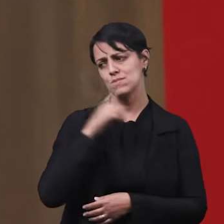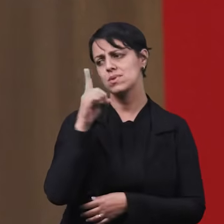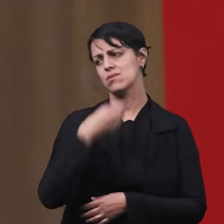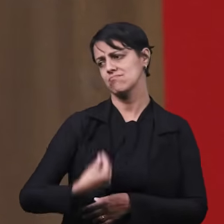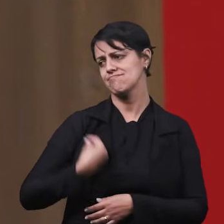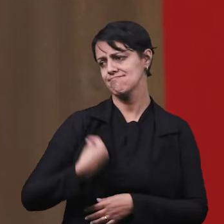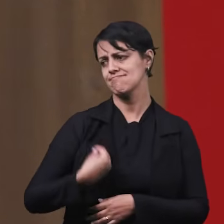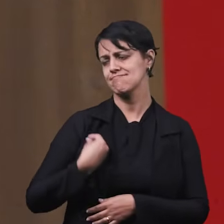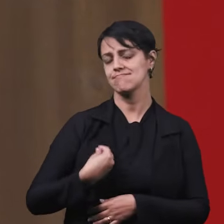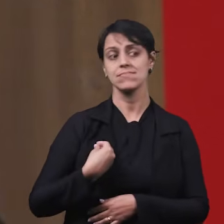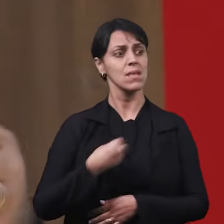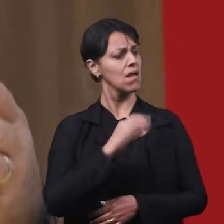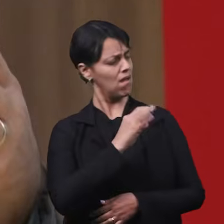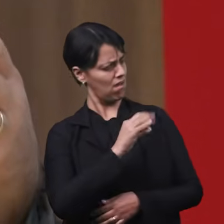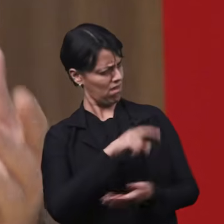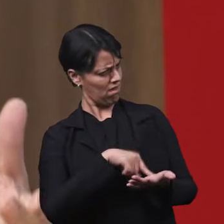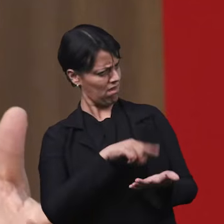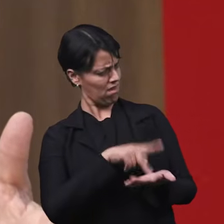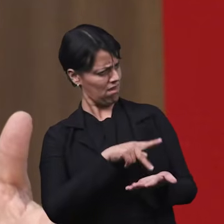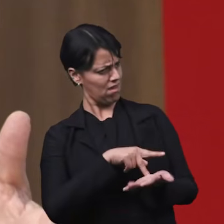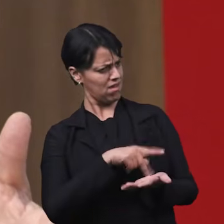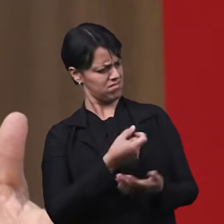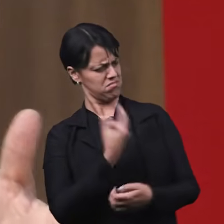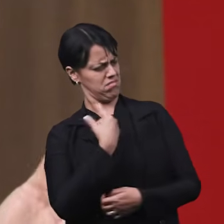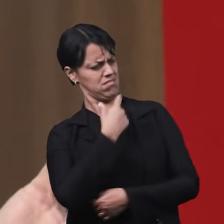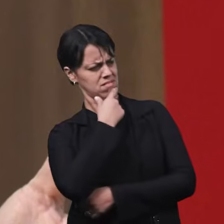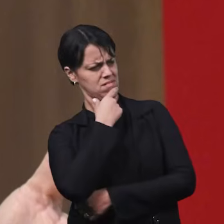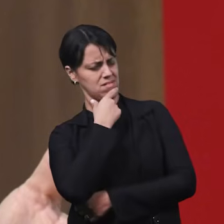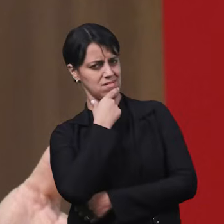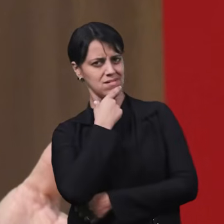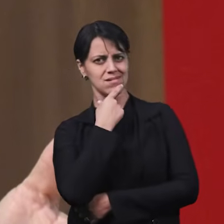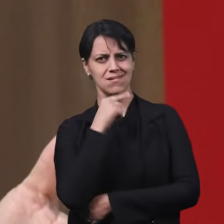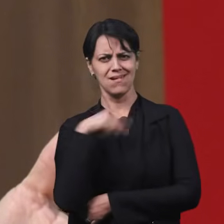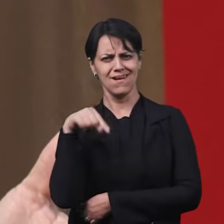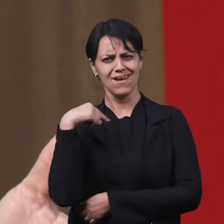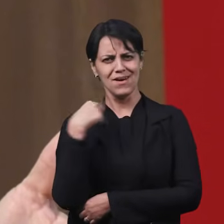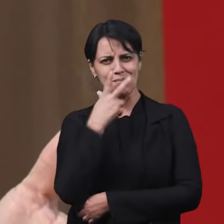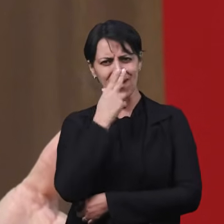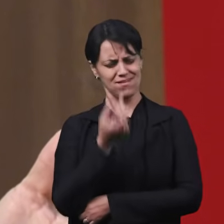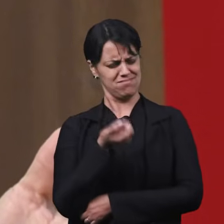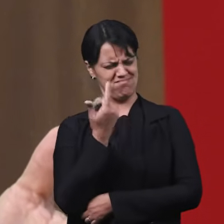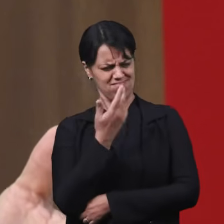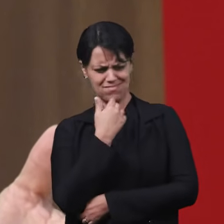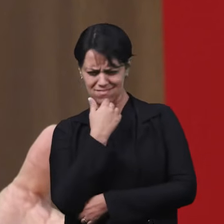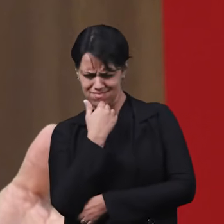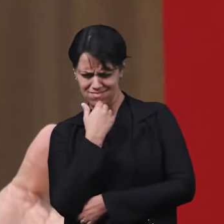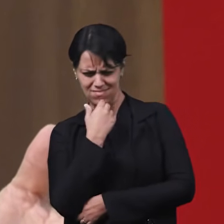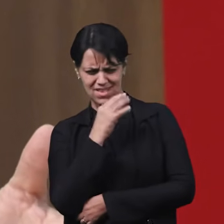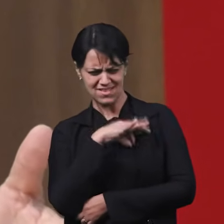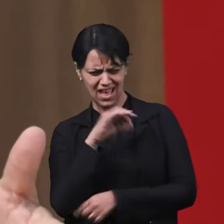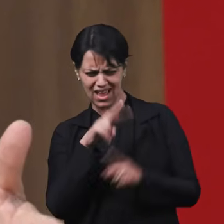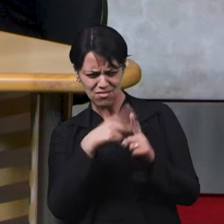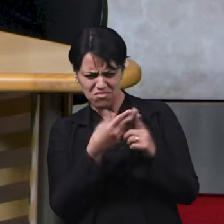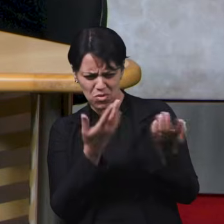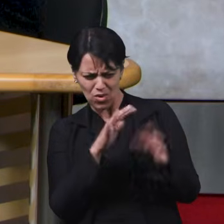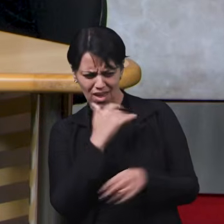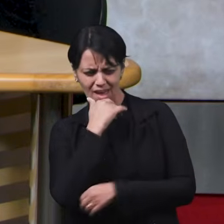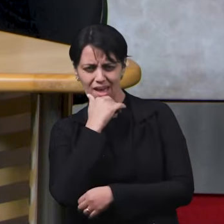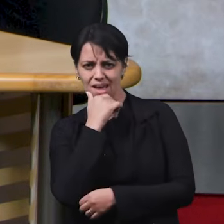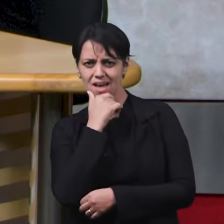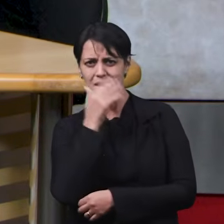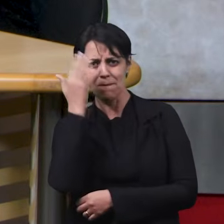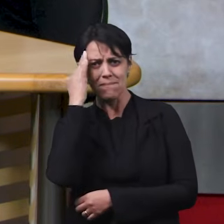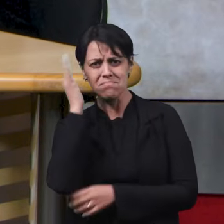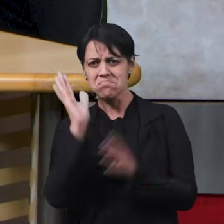igreja. É mesmo, rapaz? Então, isso até causou estranheza naquela ocasião. O ímpio não entende. Não né? entende.